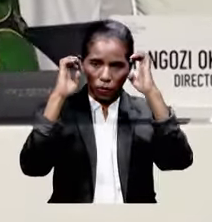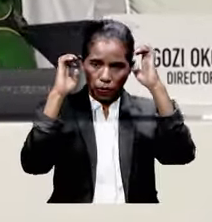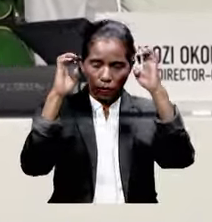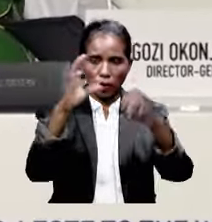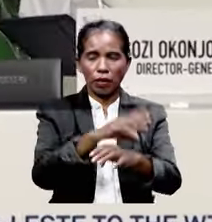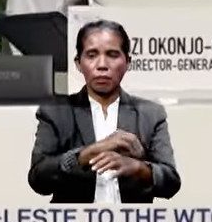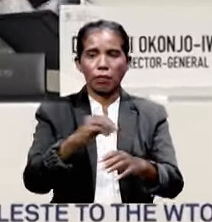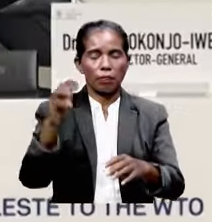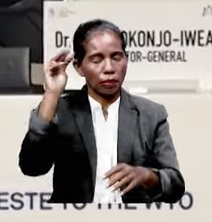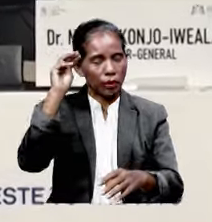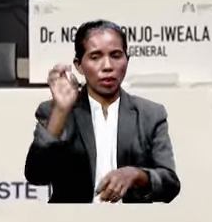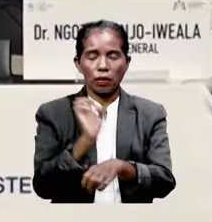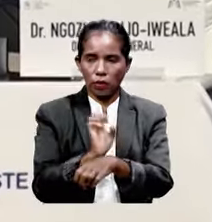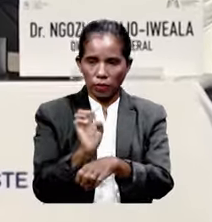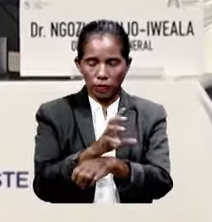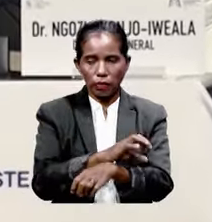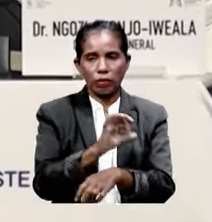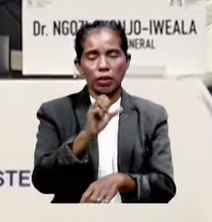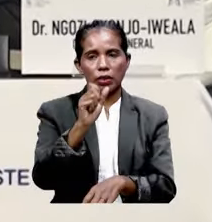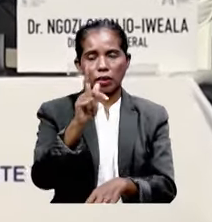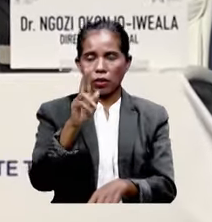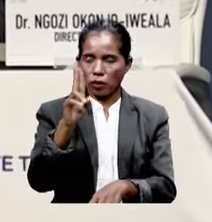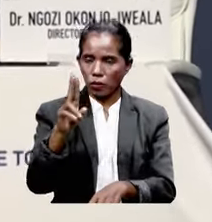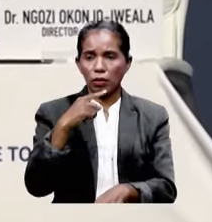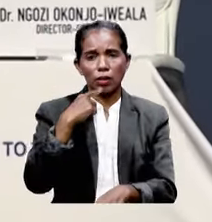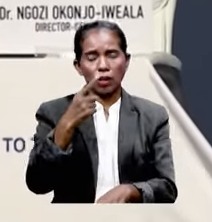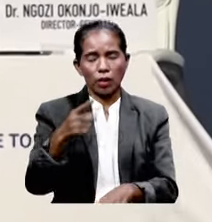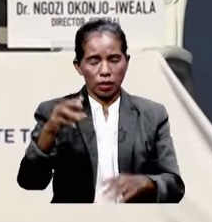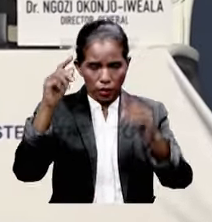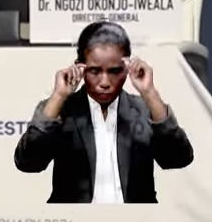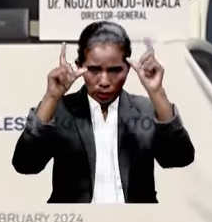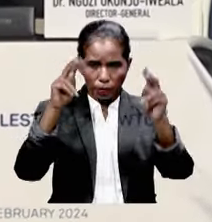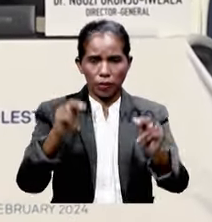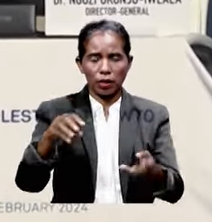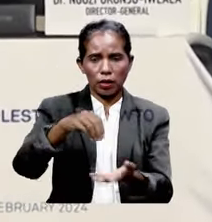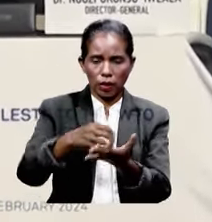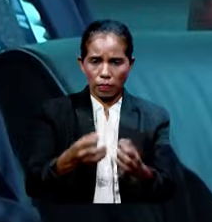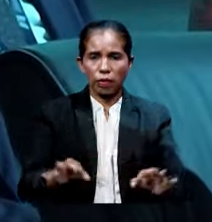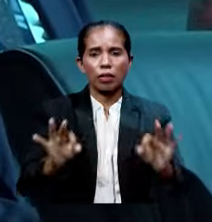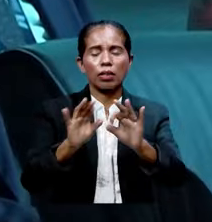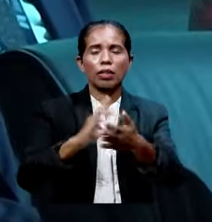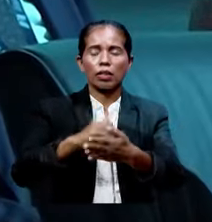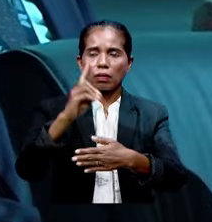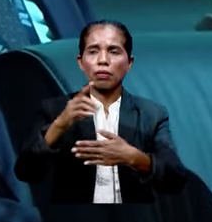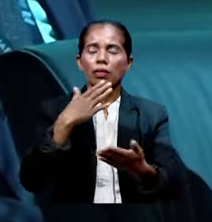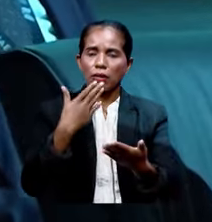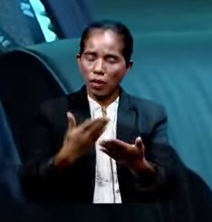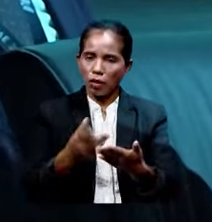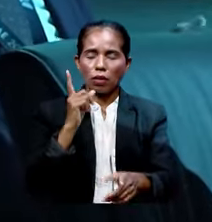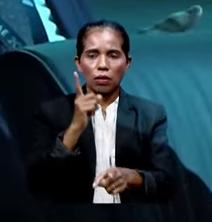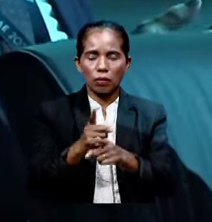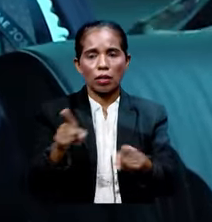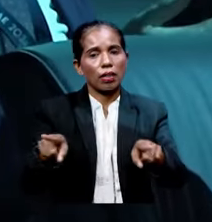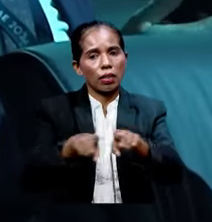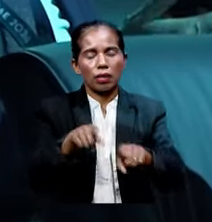ministro turismo e ambiente, Francisco Calbadilai, Ateten, Timor-Leste precisa tal importância onde desenvolve de aclutante setor sira, hanesan,